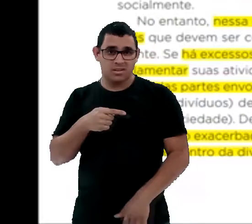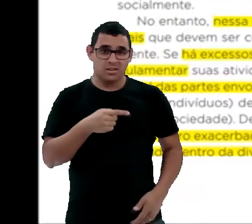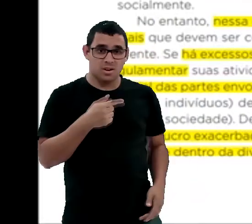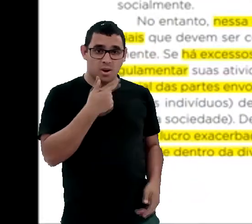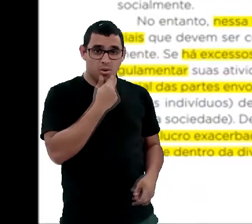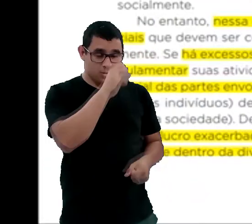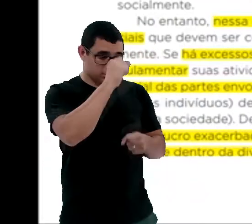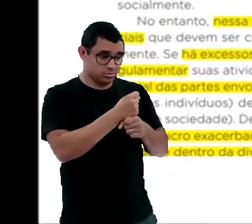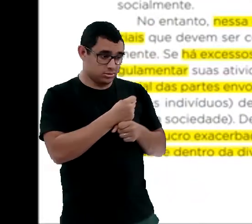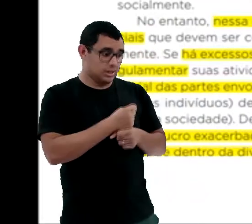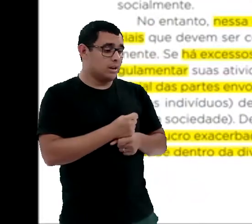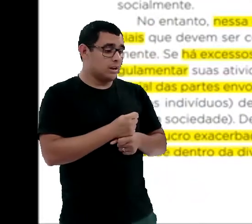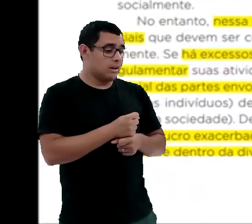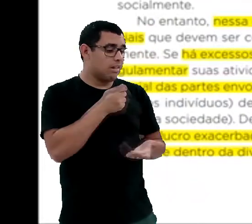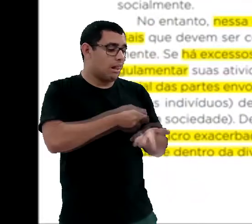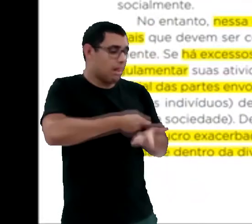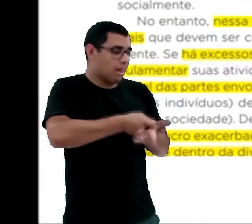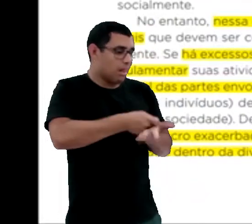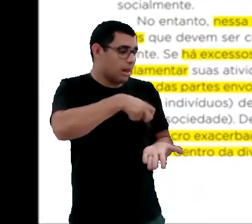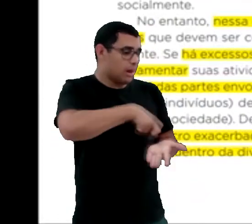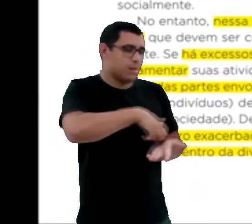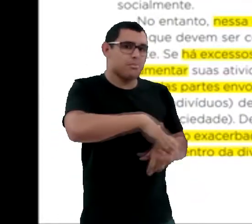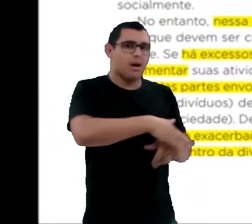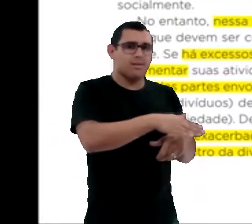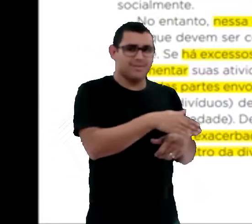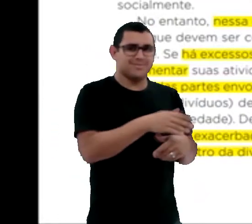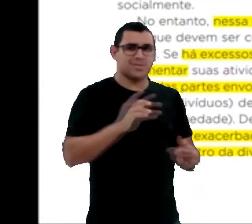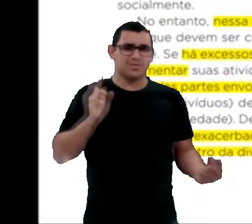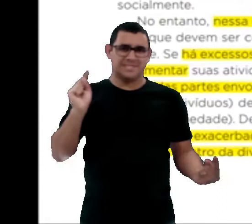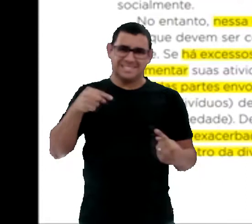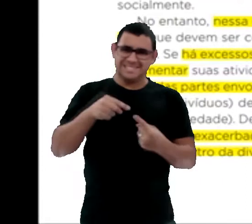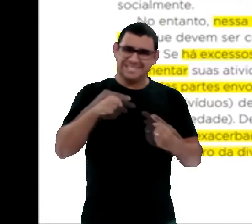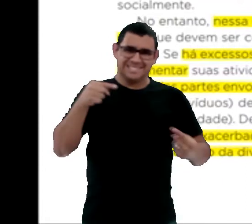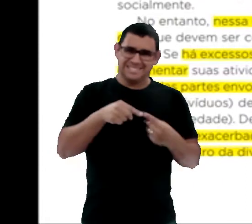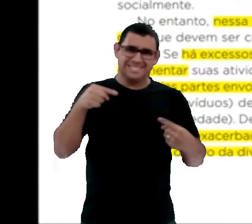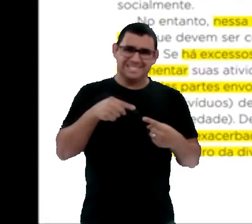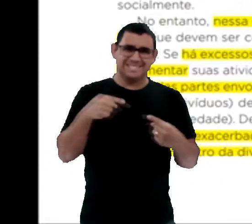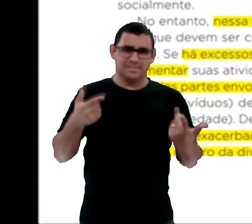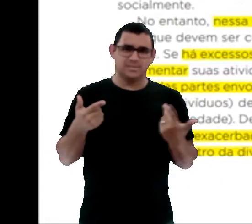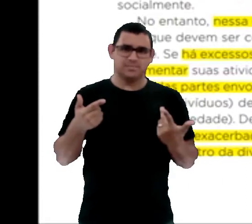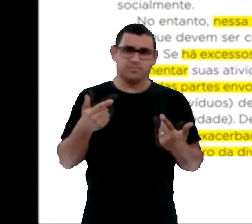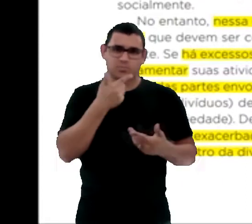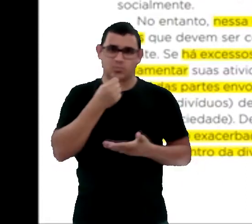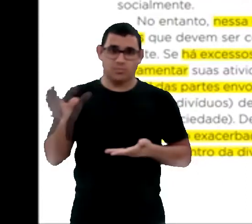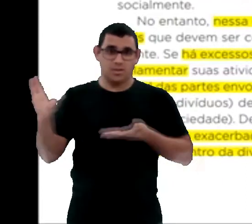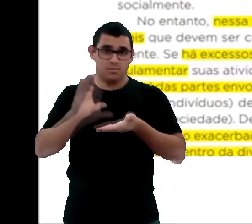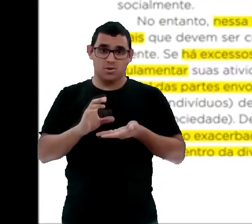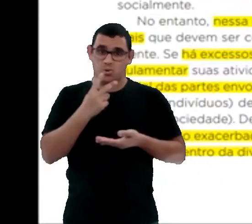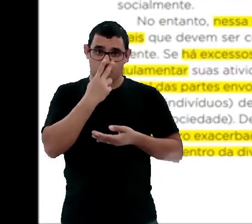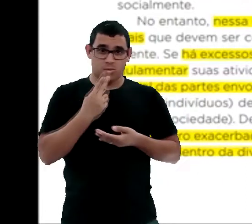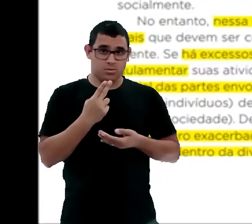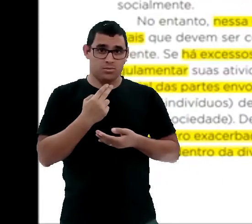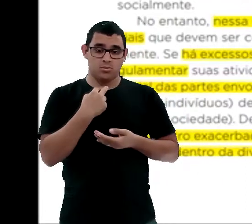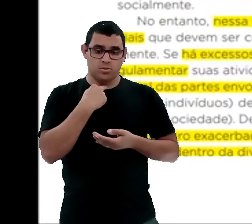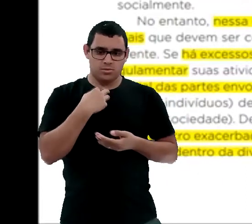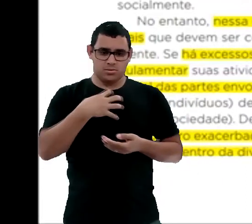falta de integração, falta de envolvimento, para que o capitalismo funcione e produza o que deve ser produzido. O capitalista